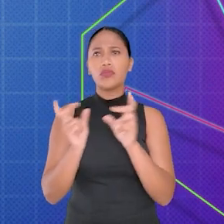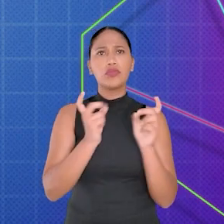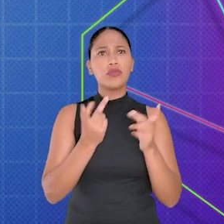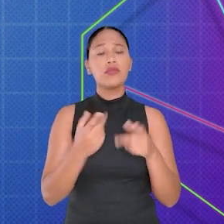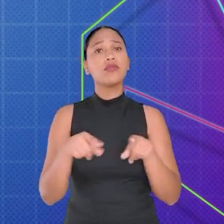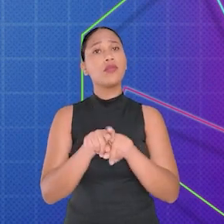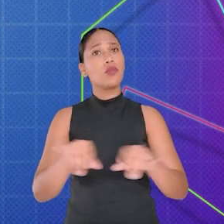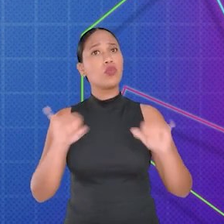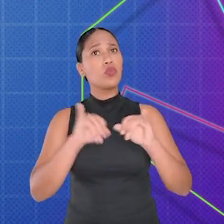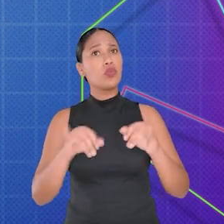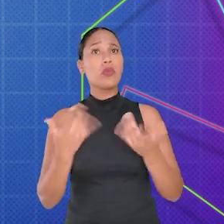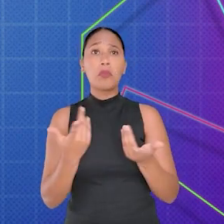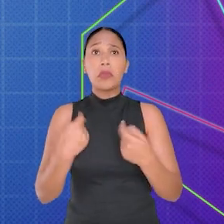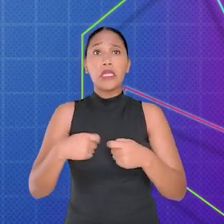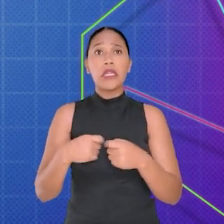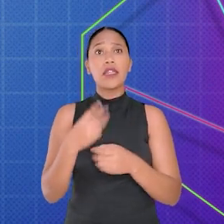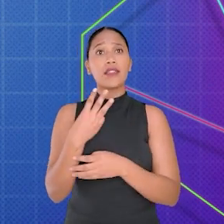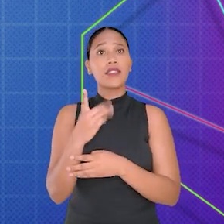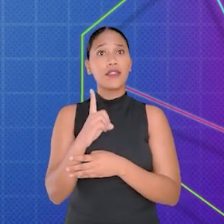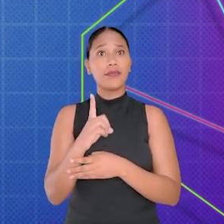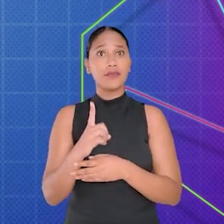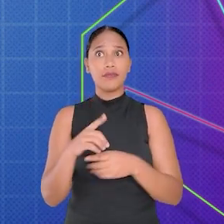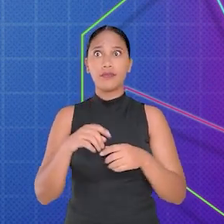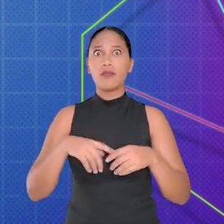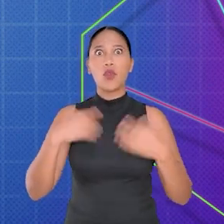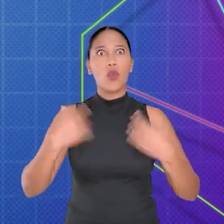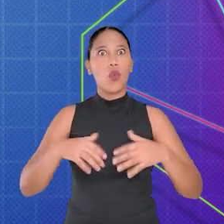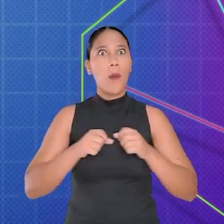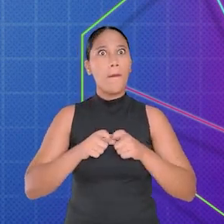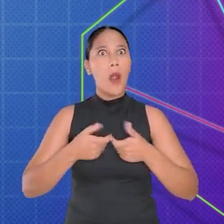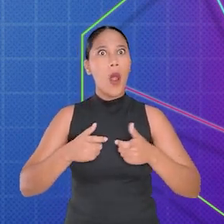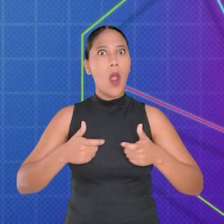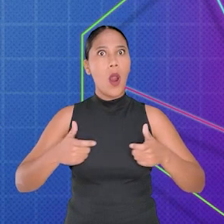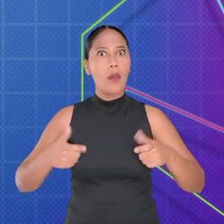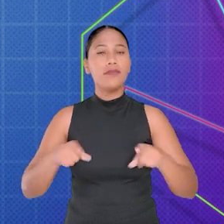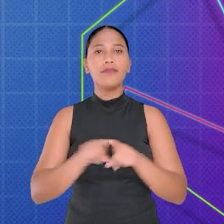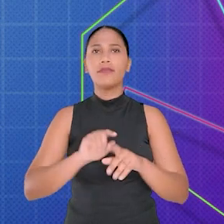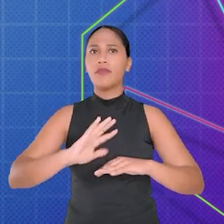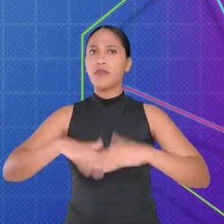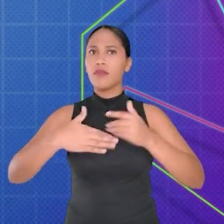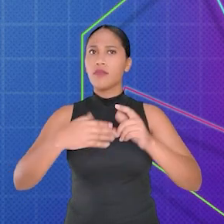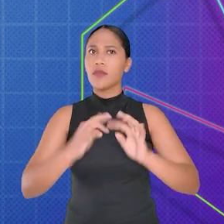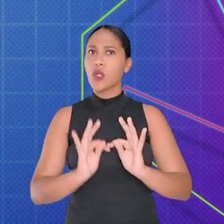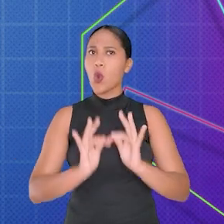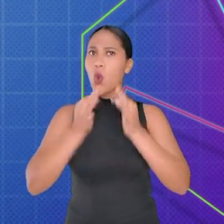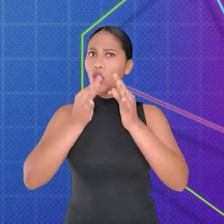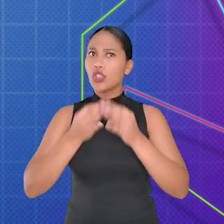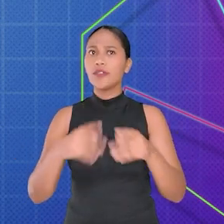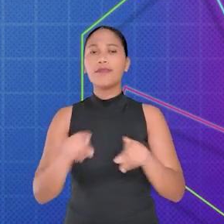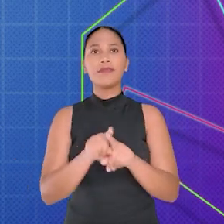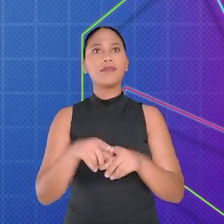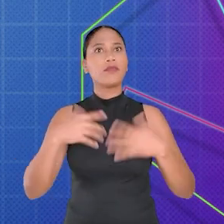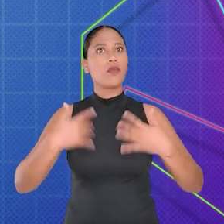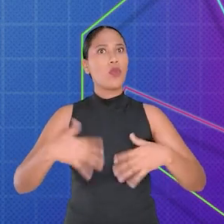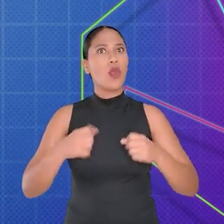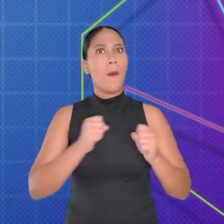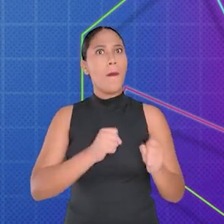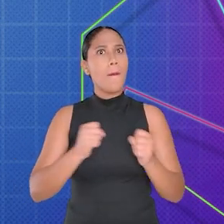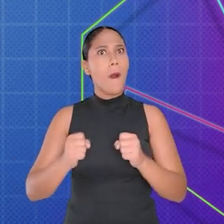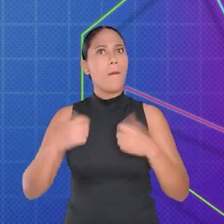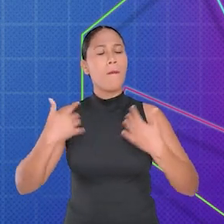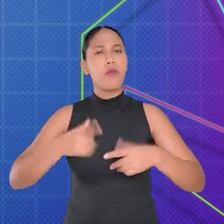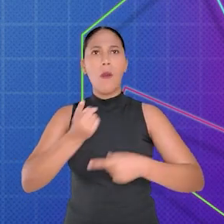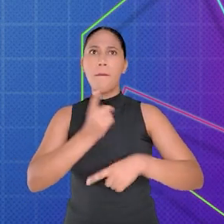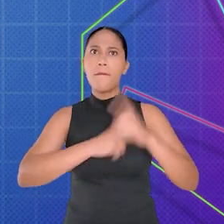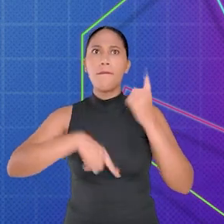que necessitam de modelagem 3D, viu? Com o aumento da demanda por jogos e a constante evolução da tecnologia, há um grande potencial